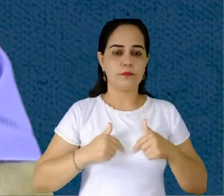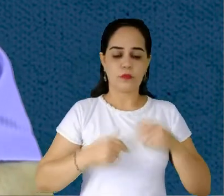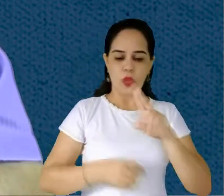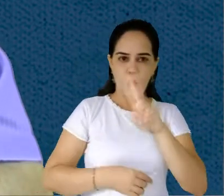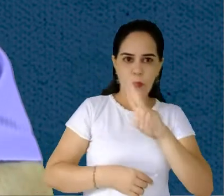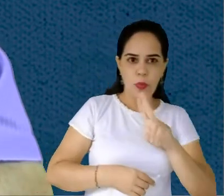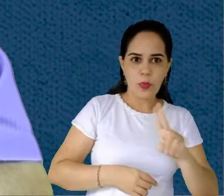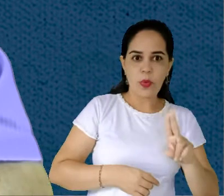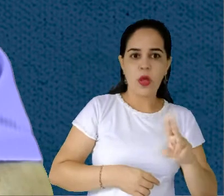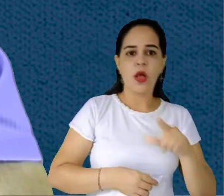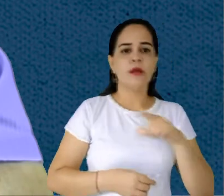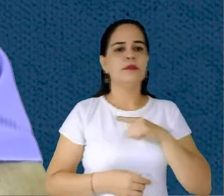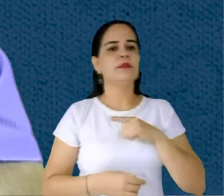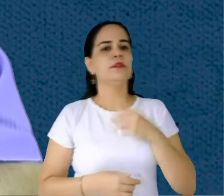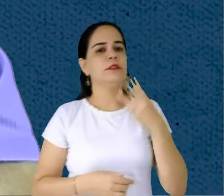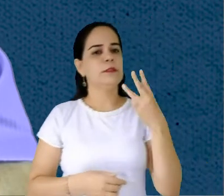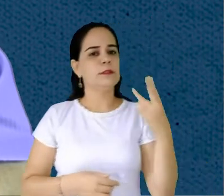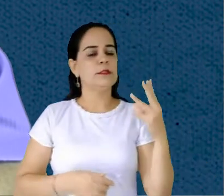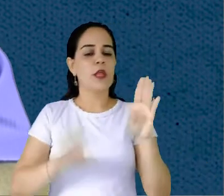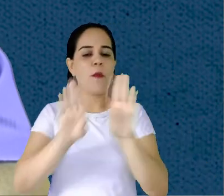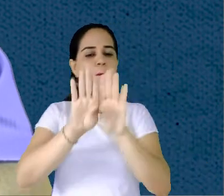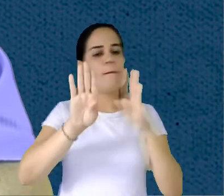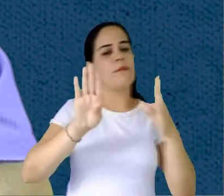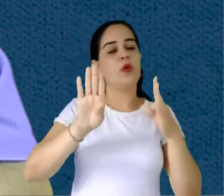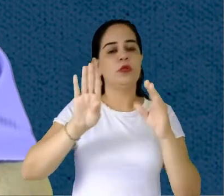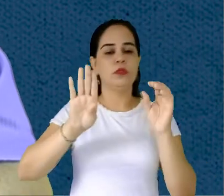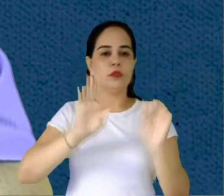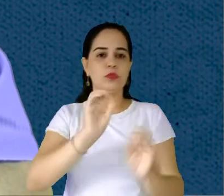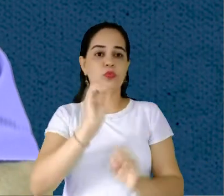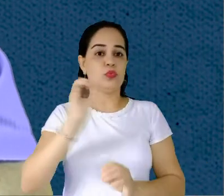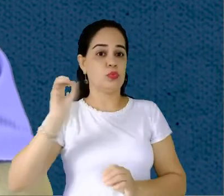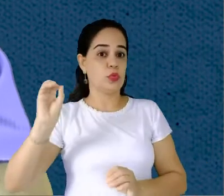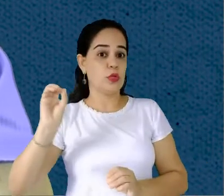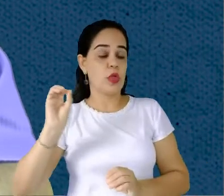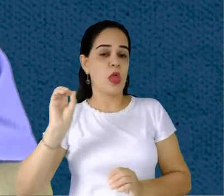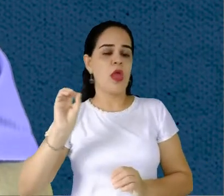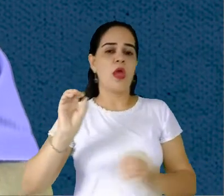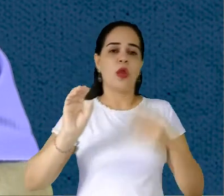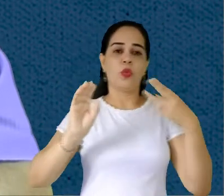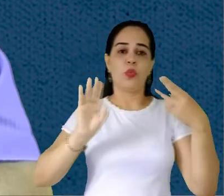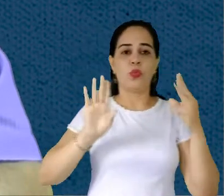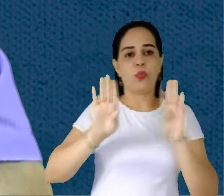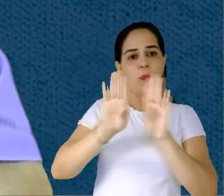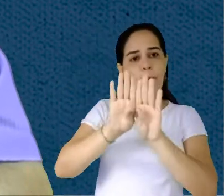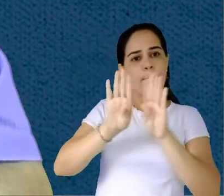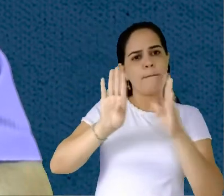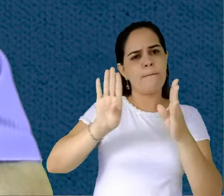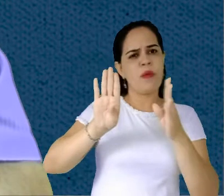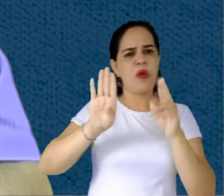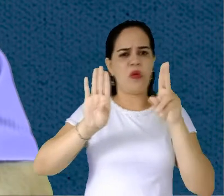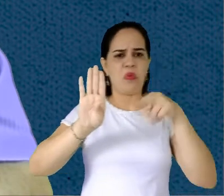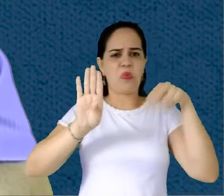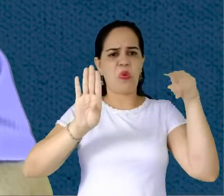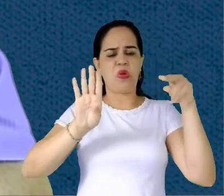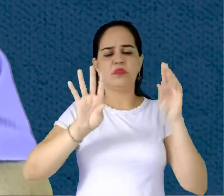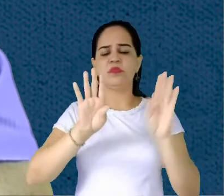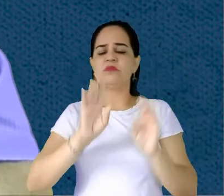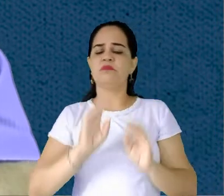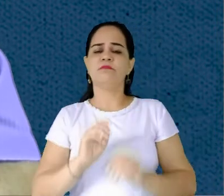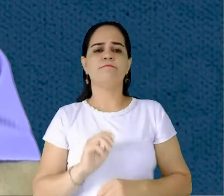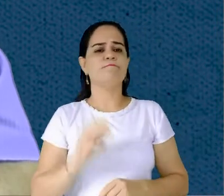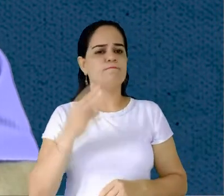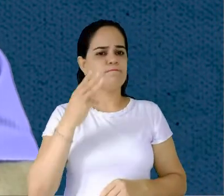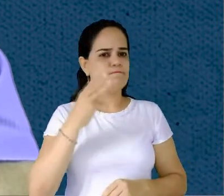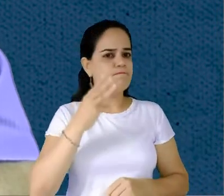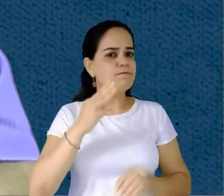Havia 3 portas do lado do Oriente, 3 portas do lado Norte, 3 portas do lado Sul e